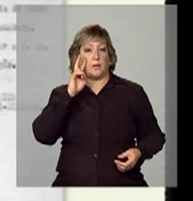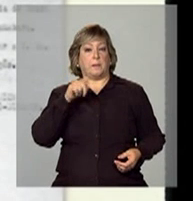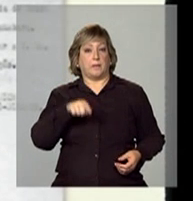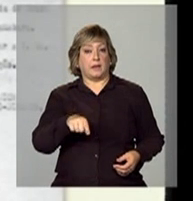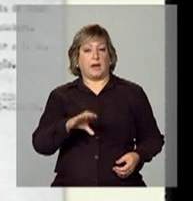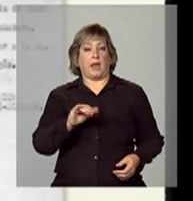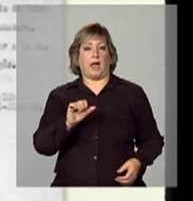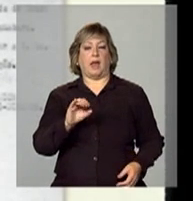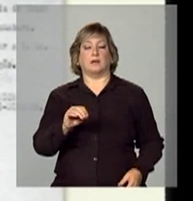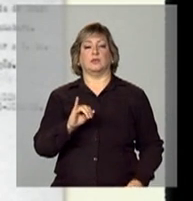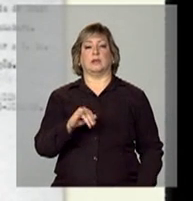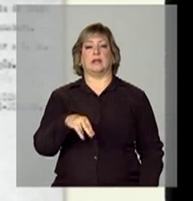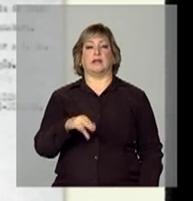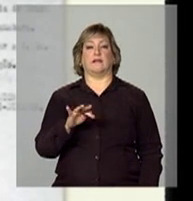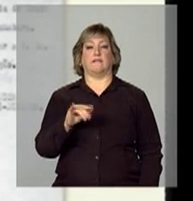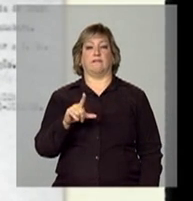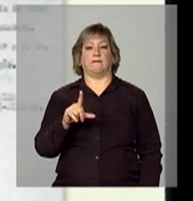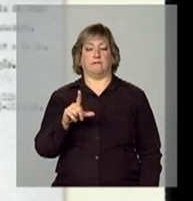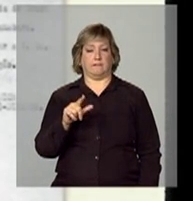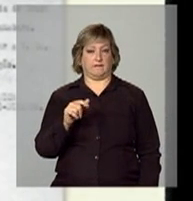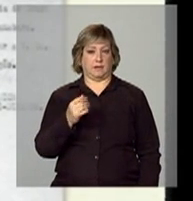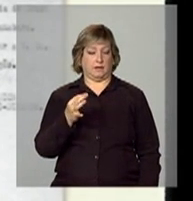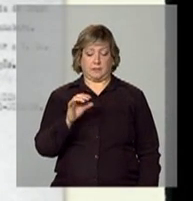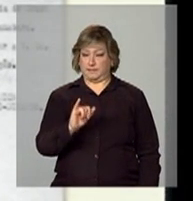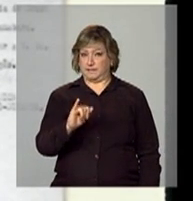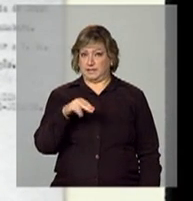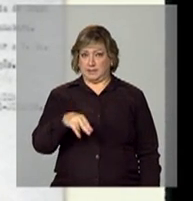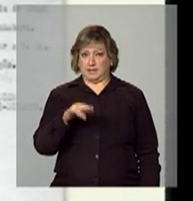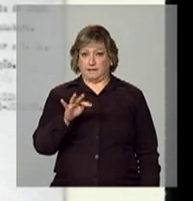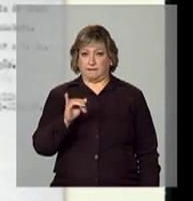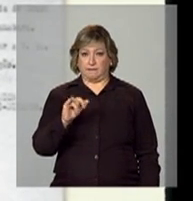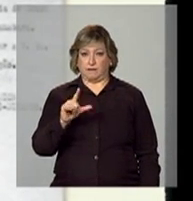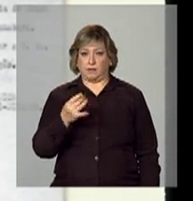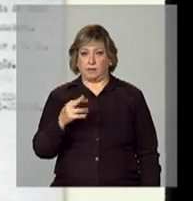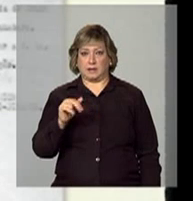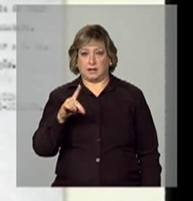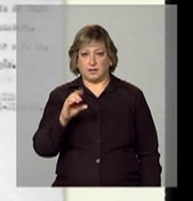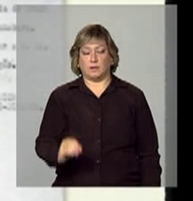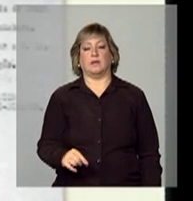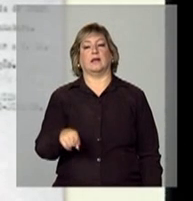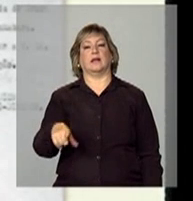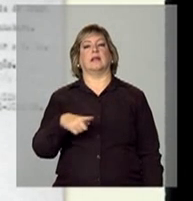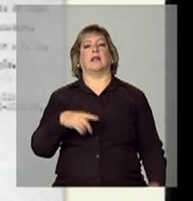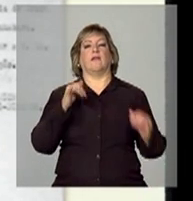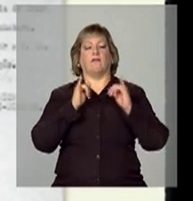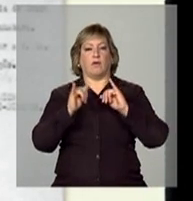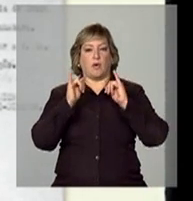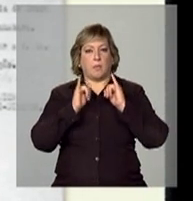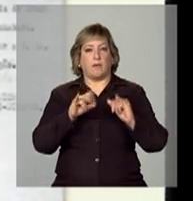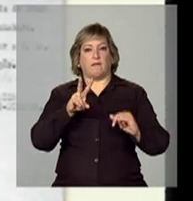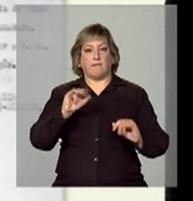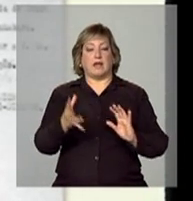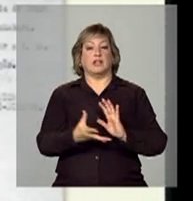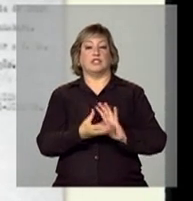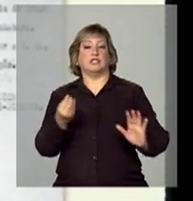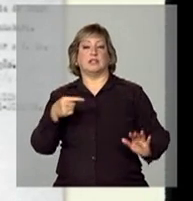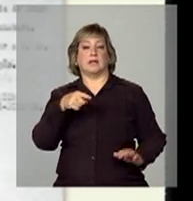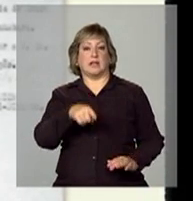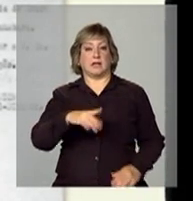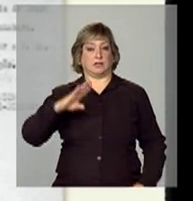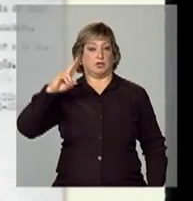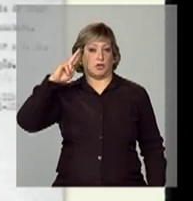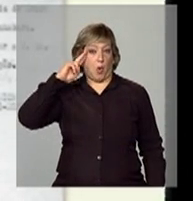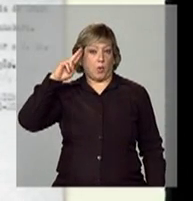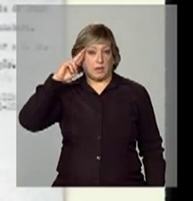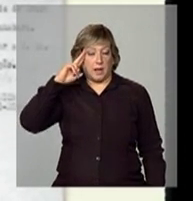Nesse caso aqui, esse documento, ele vem assinado pelo diretor do CNMAR e está informando que vai tirar o soldado, porque